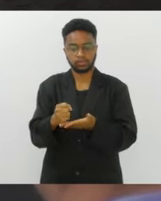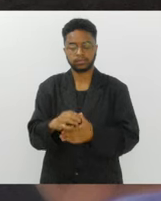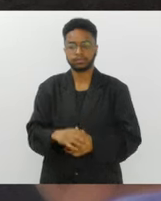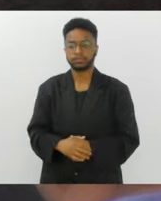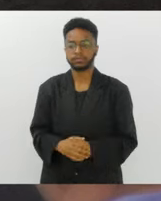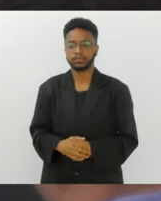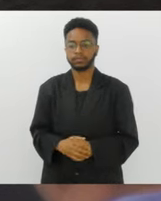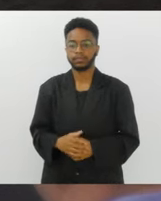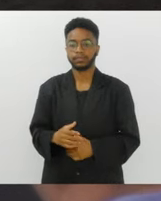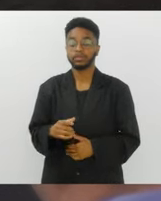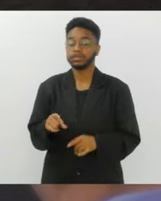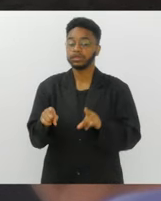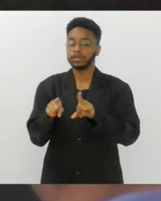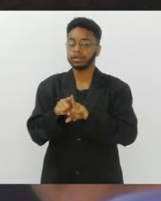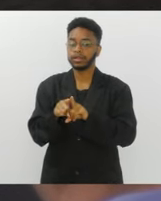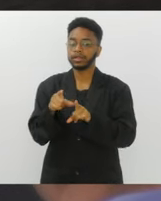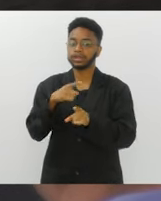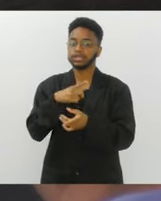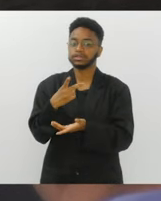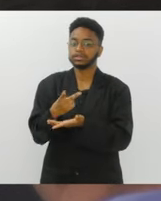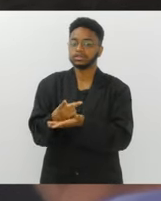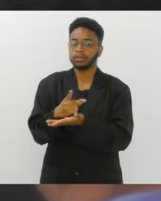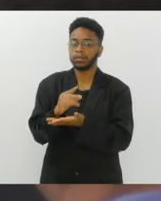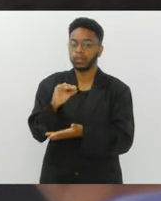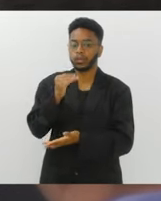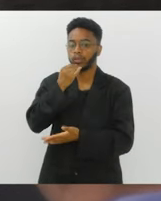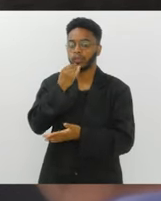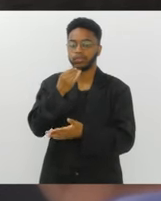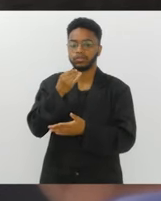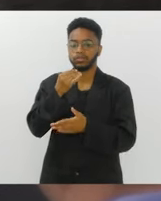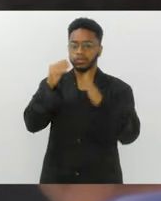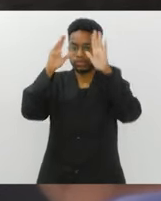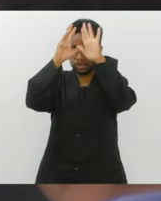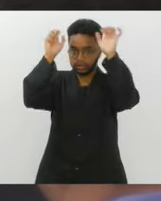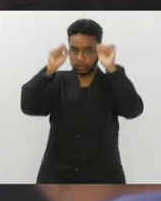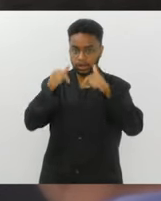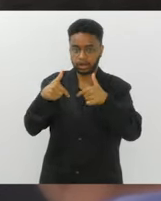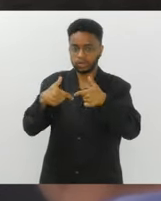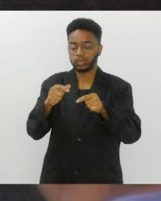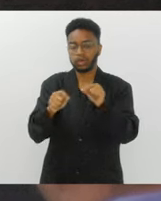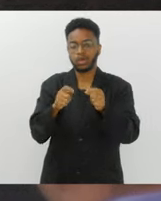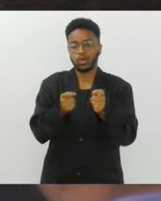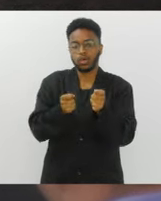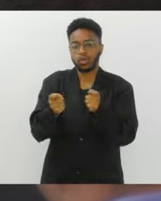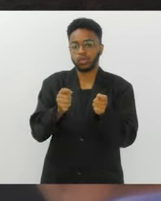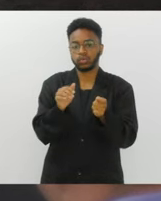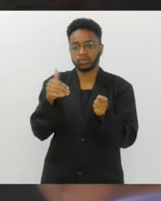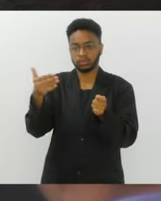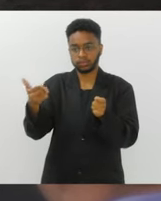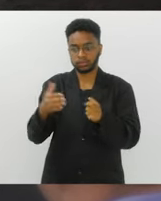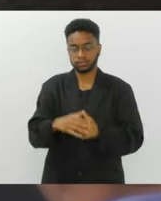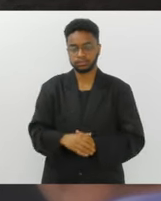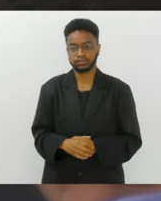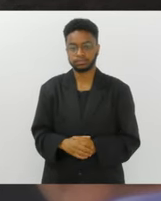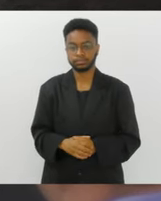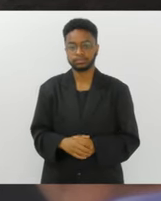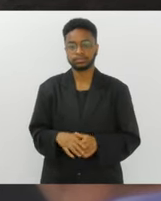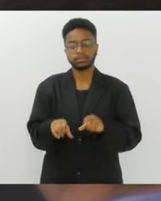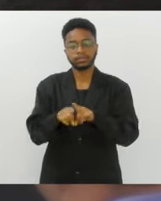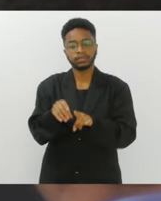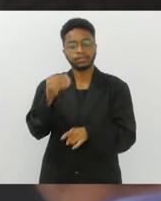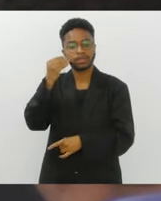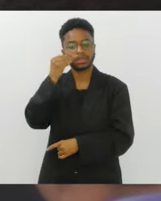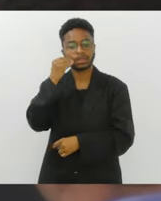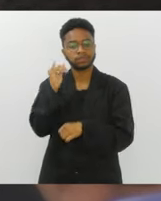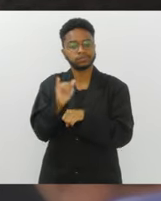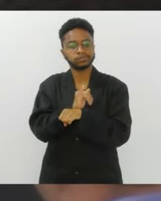E é sempre oportuno o tribunal atuar, né, como órgão de controle externo, buscando